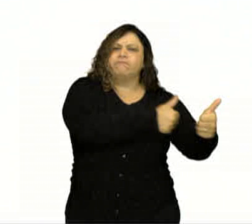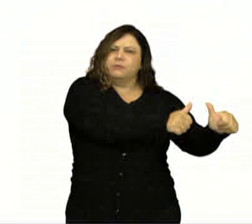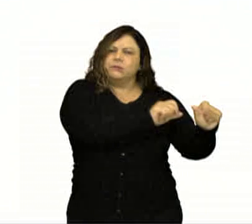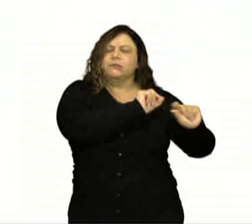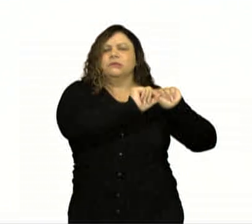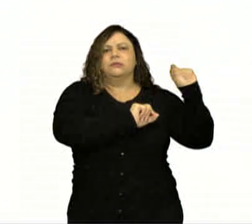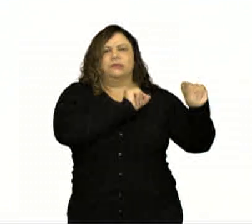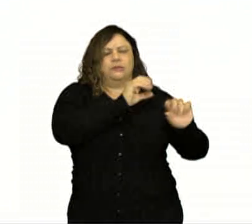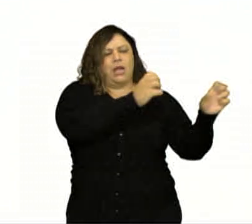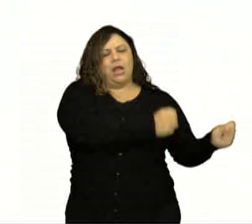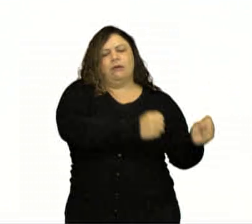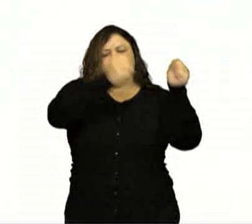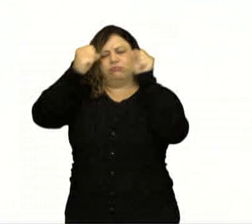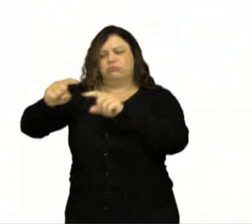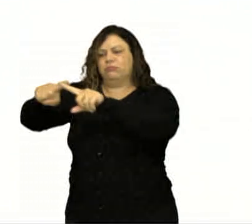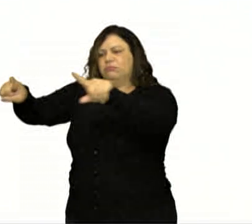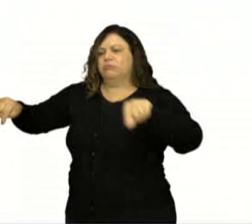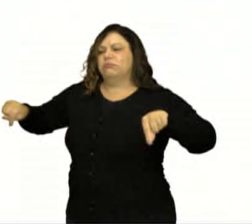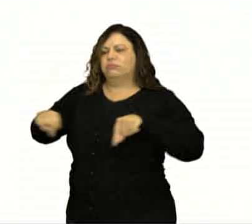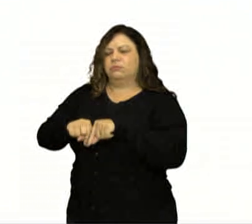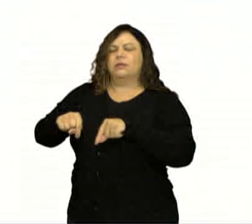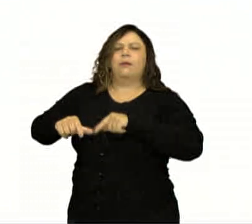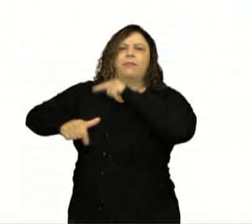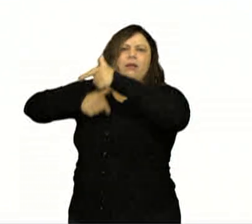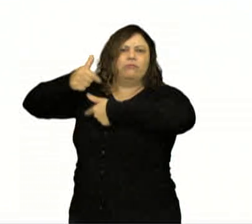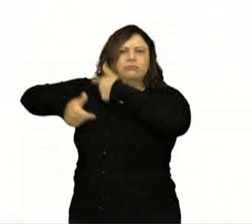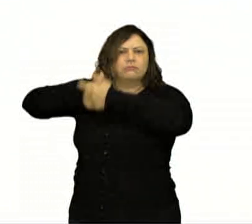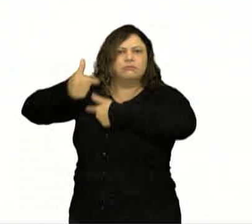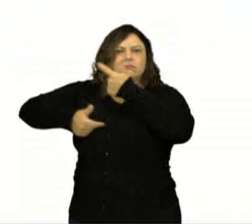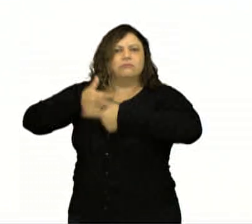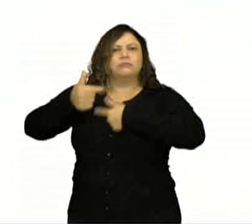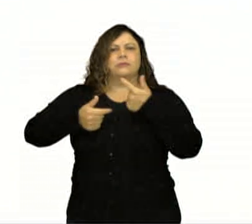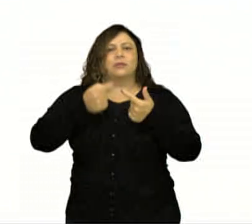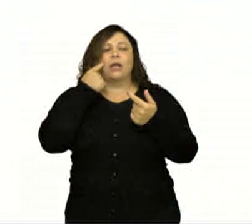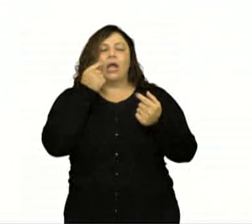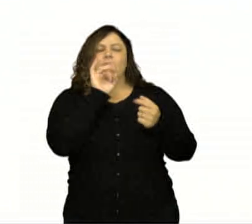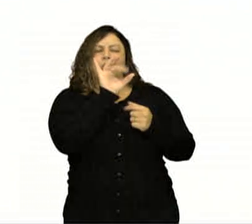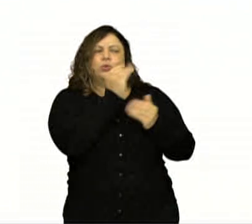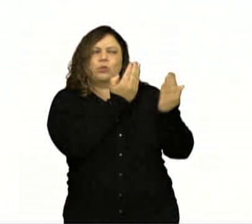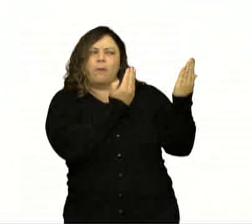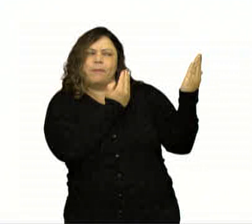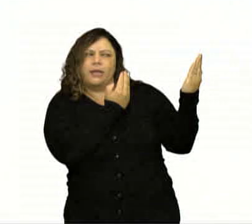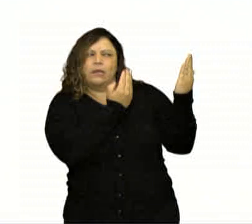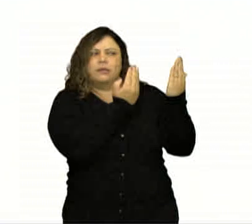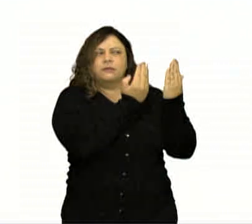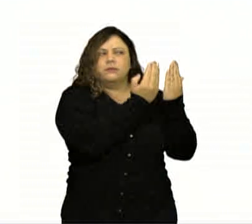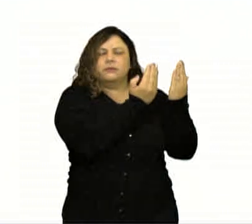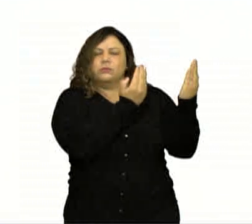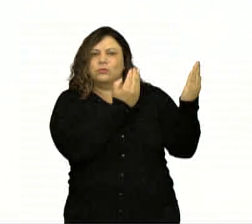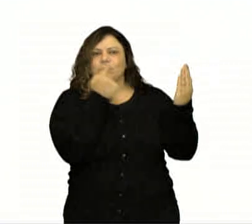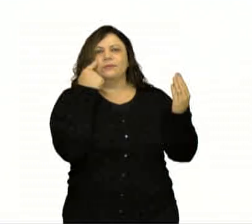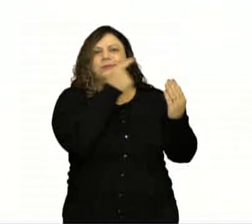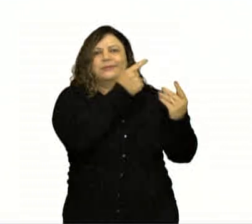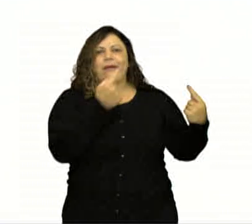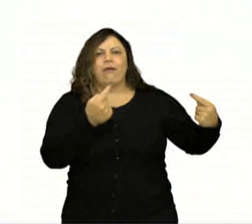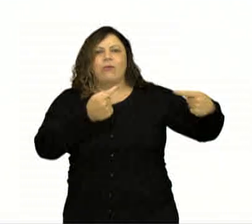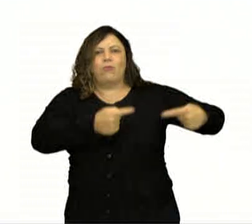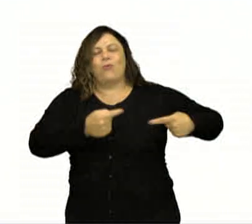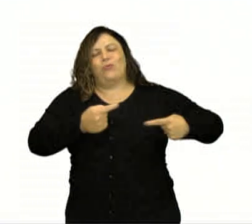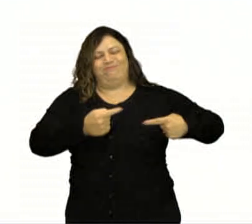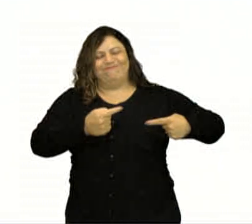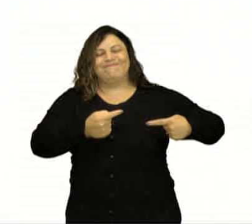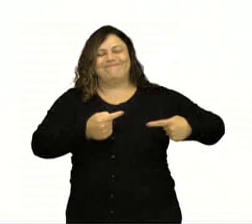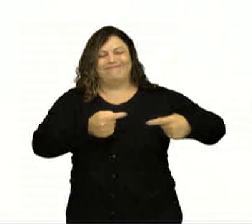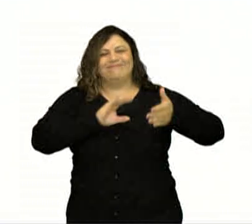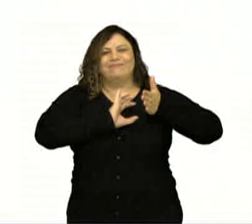para campos de trabalhos forçados pelo governo. Reparou? Uma suspeita de conspiração contra o governo já era motivo